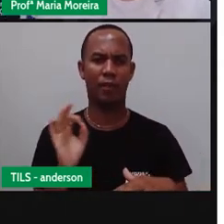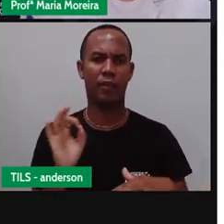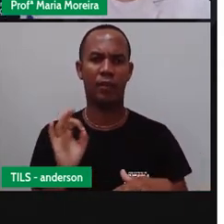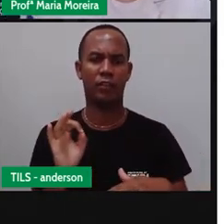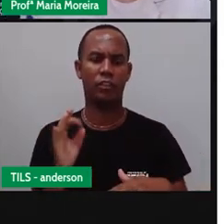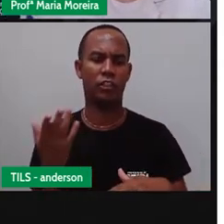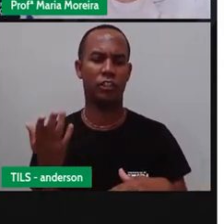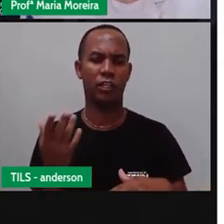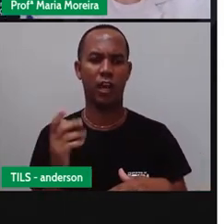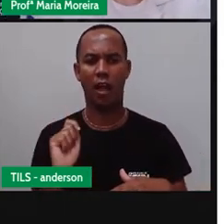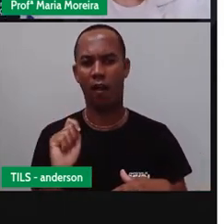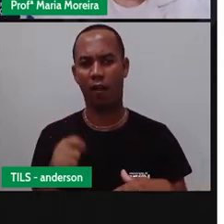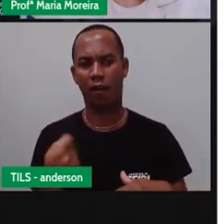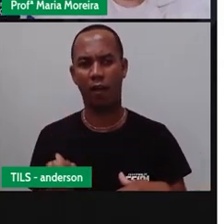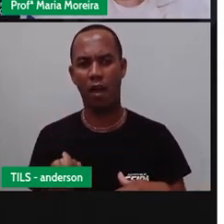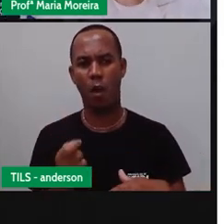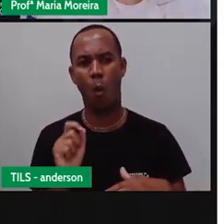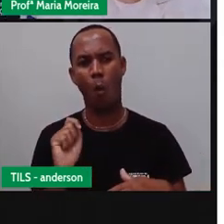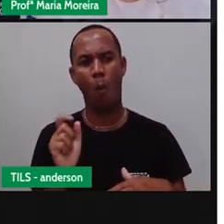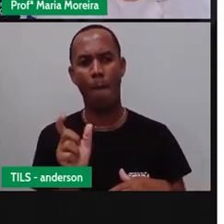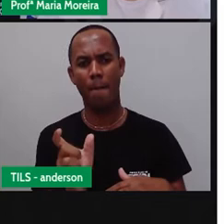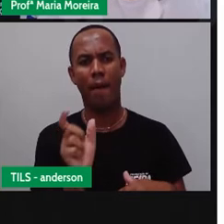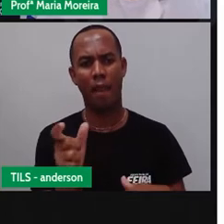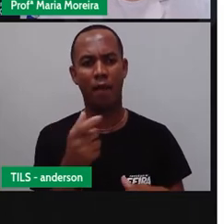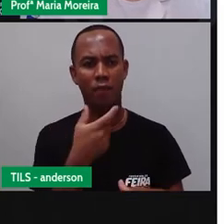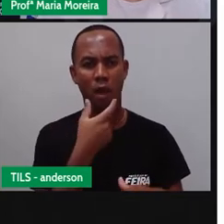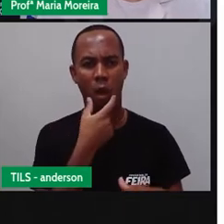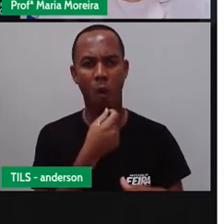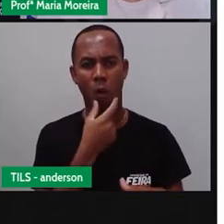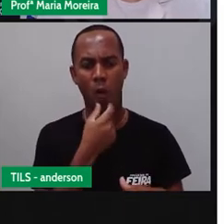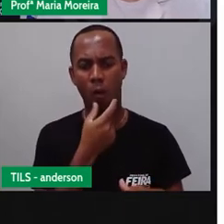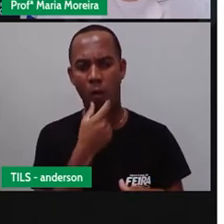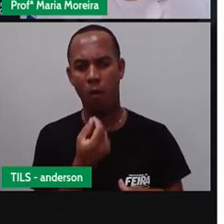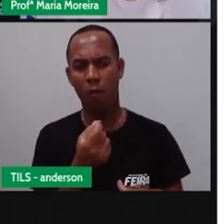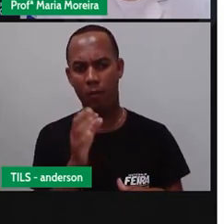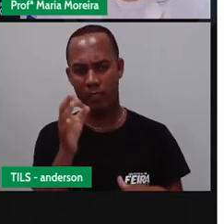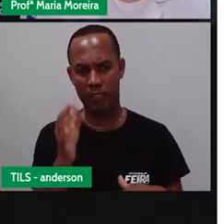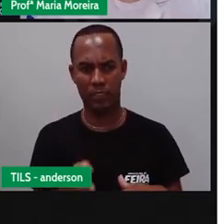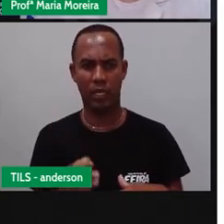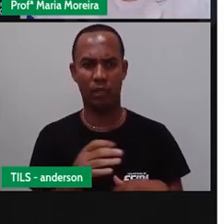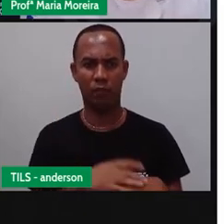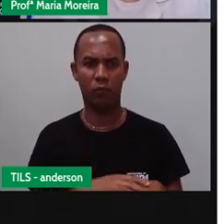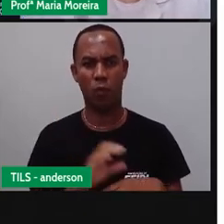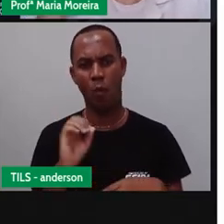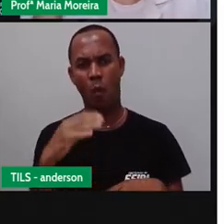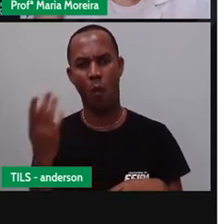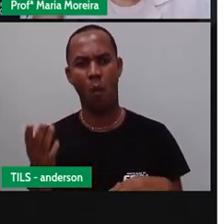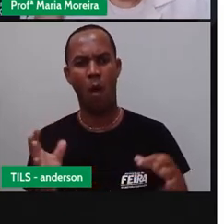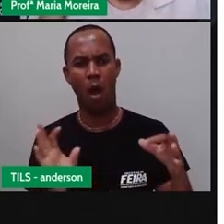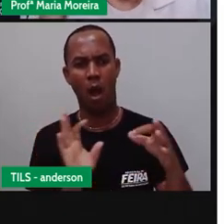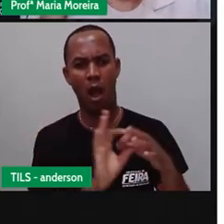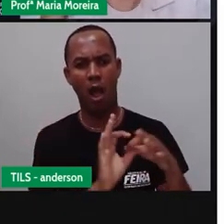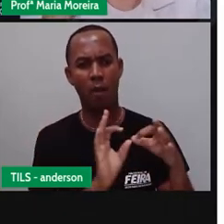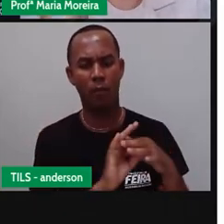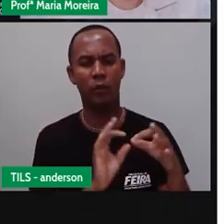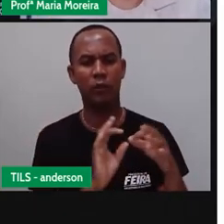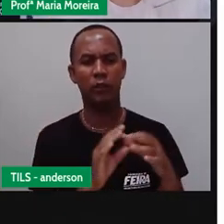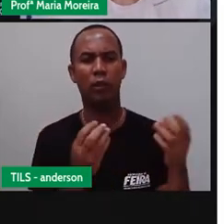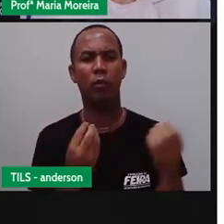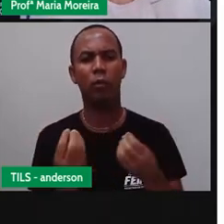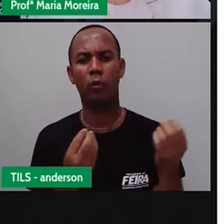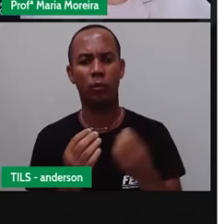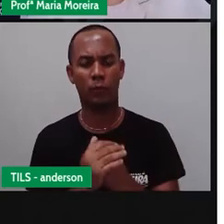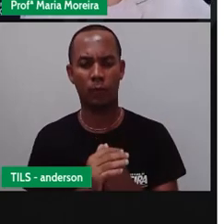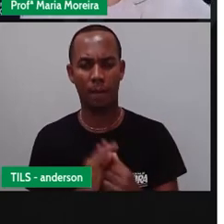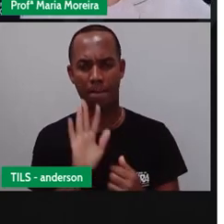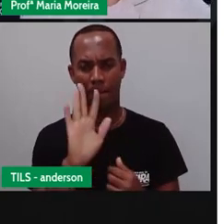homem sem h tá certa Harmonia Como aparecer lá no texto e não mas você só me perguntar mais